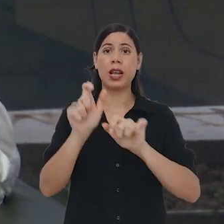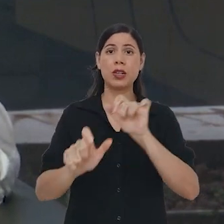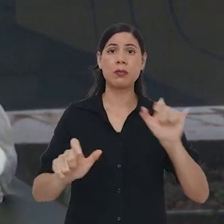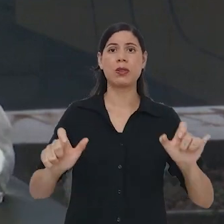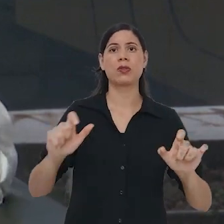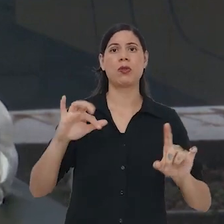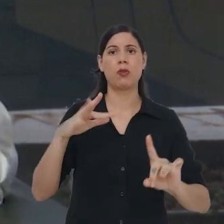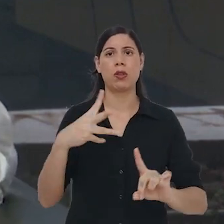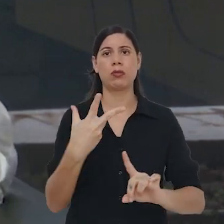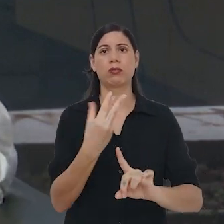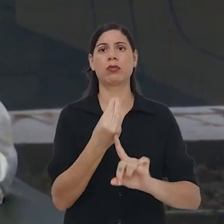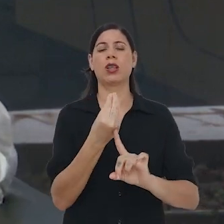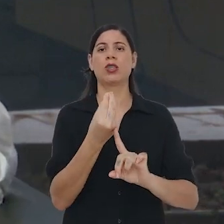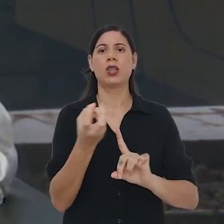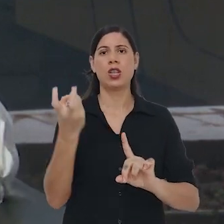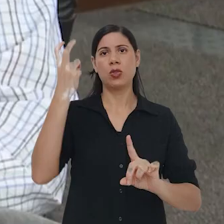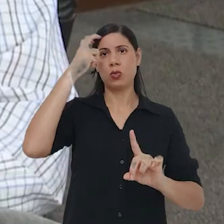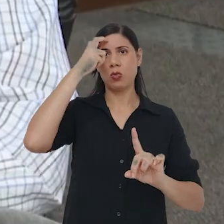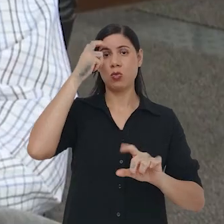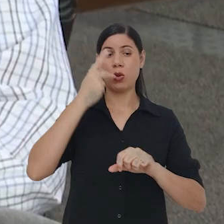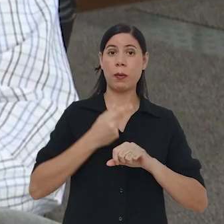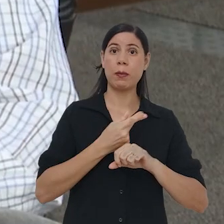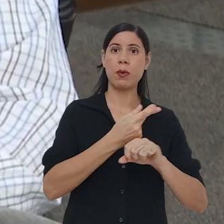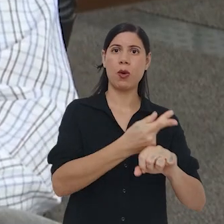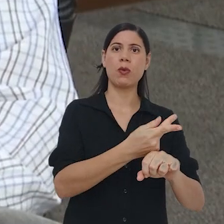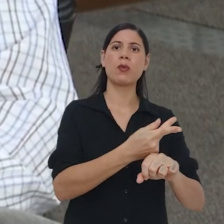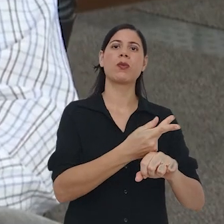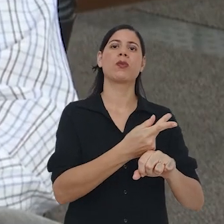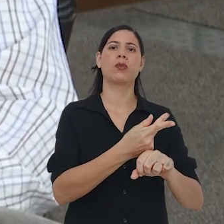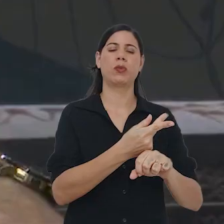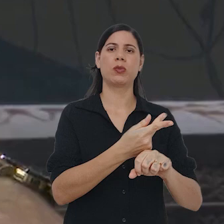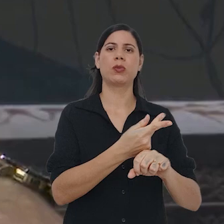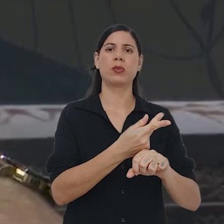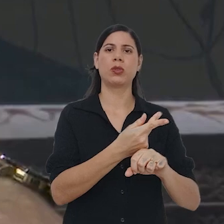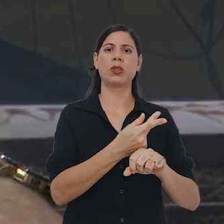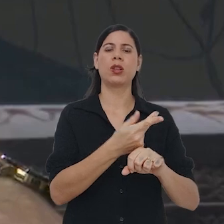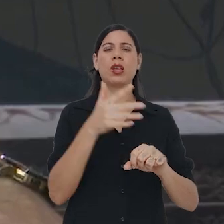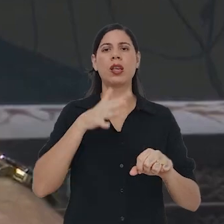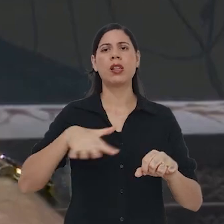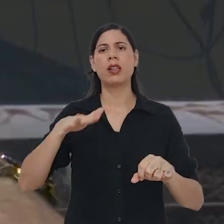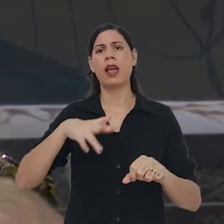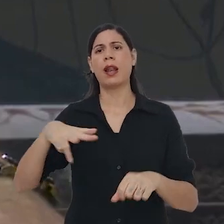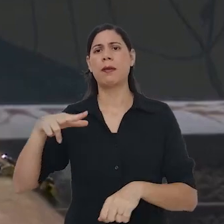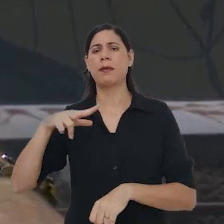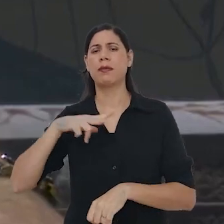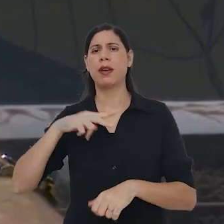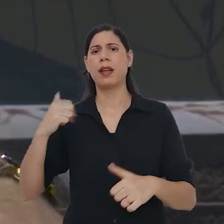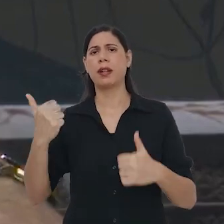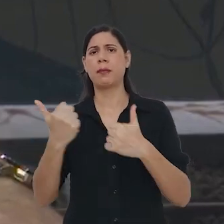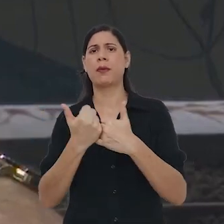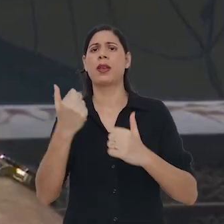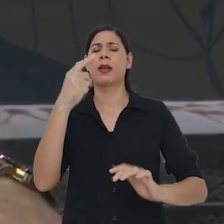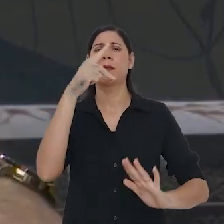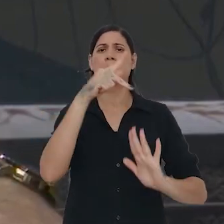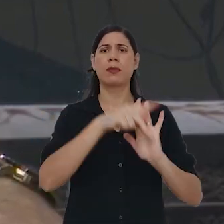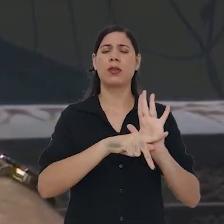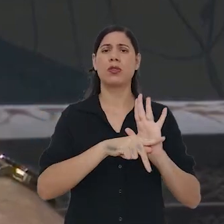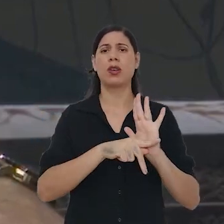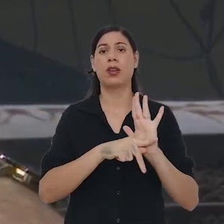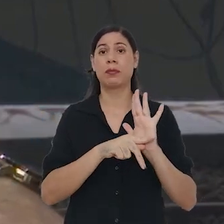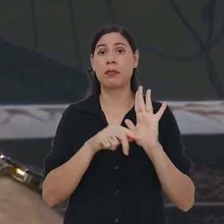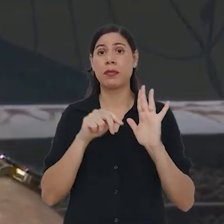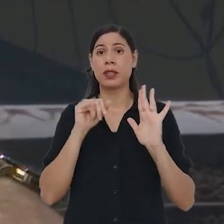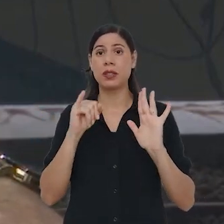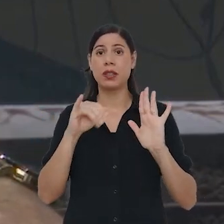culturais busquem na iniciativa privada apoio a projetos. A partir do entendimento que o projeto atende